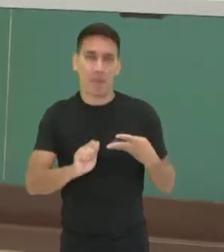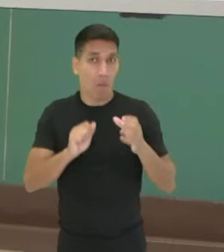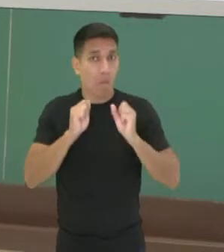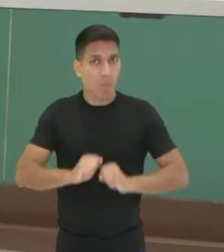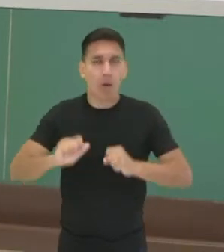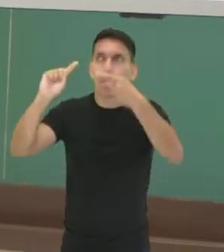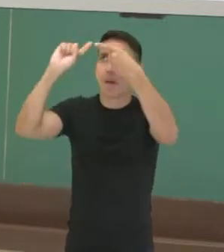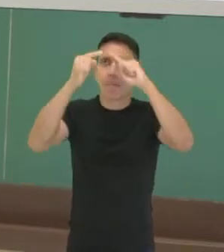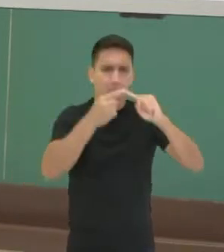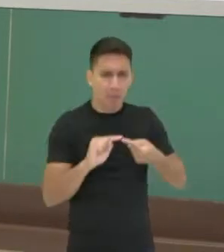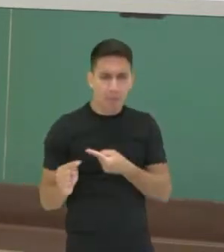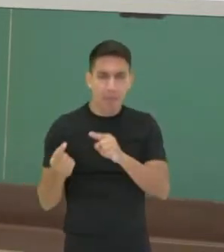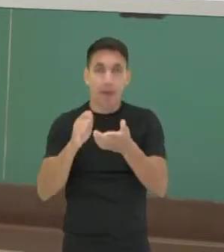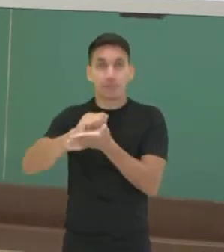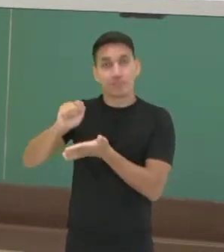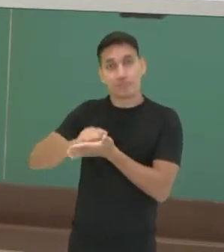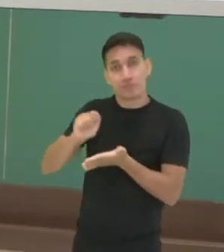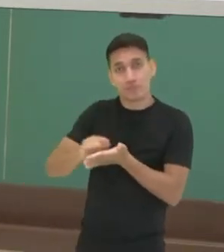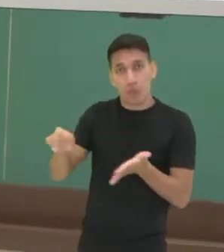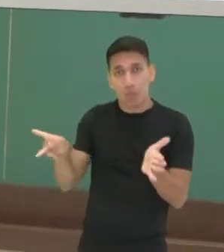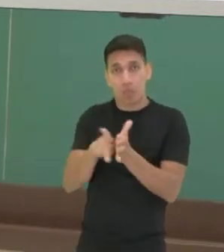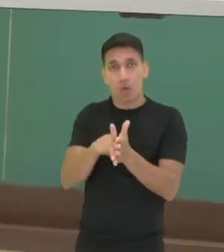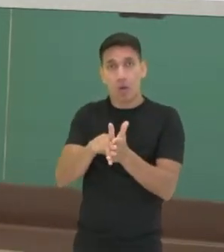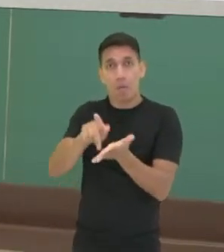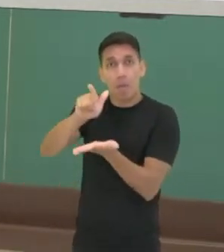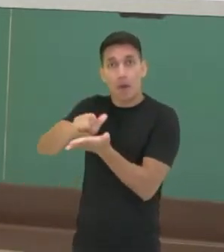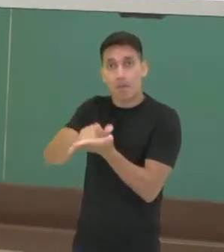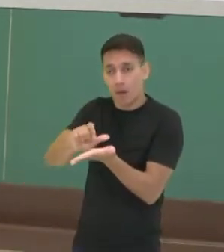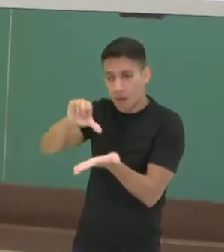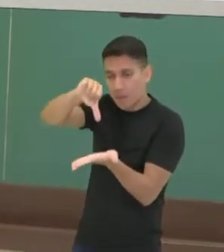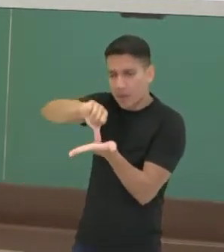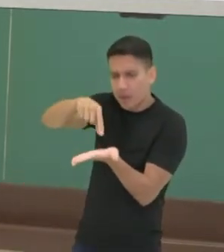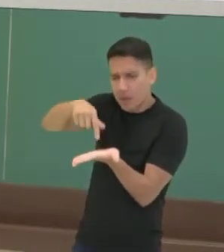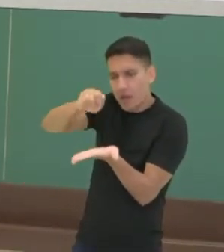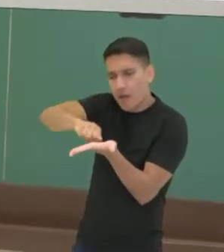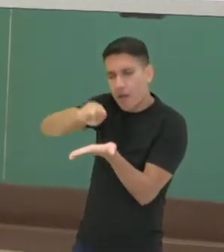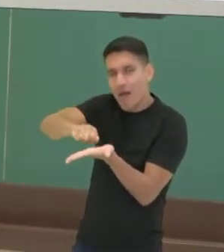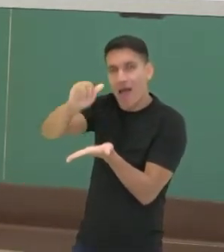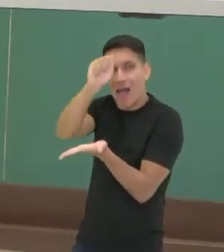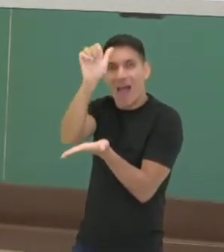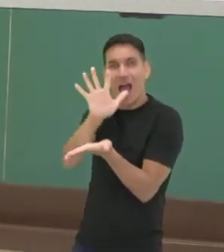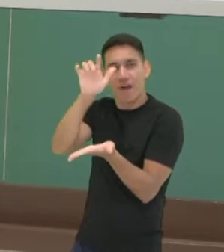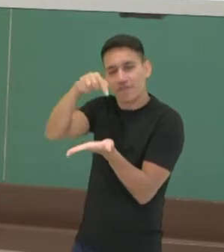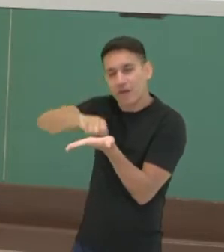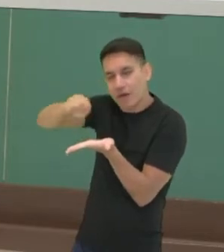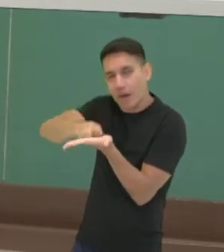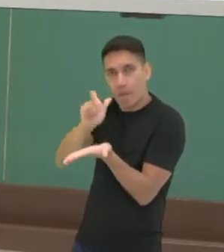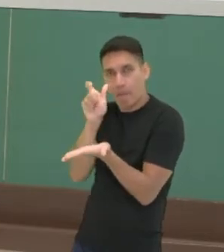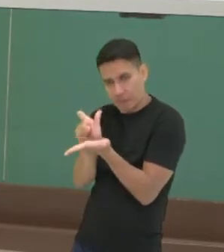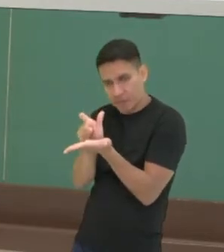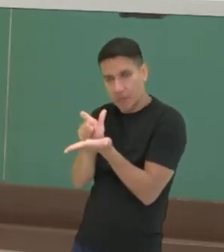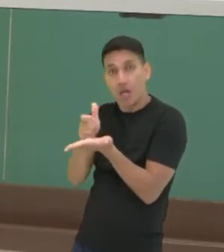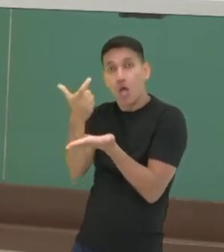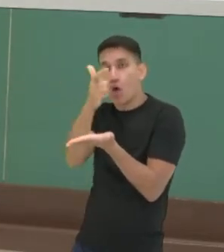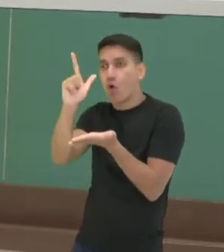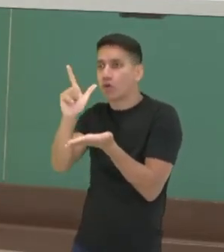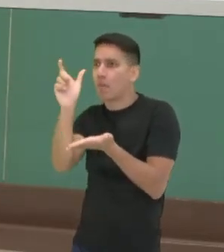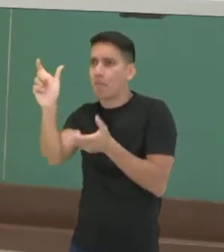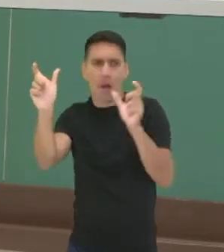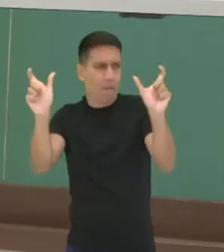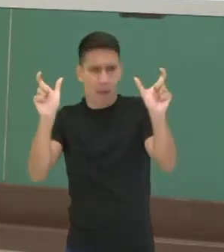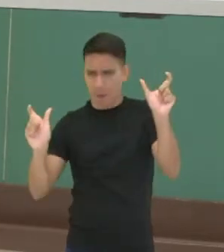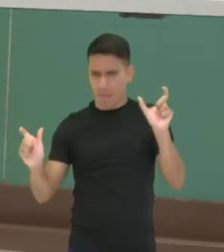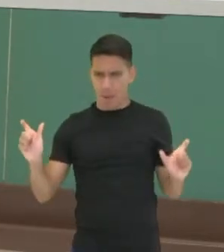mental. Escreve África no centro do papel e em volta coloca todas as palavras ligando com setas que